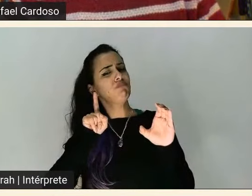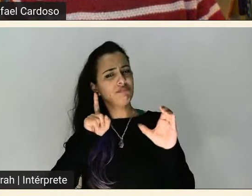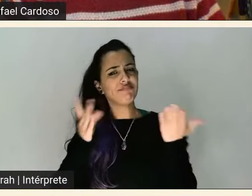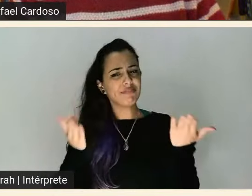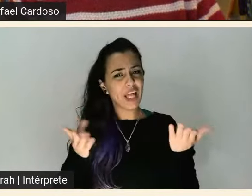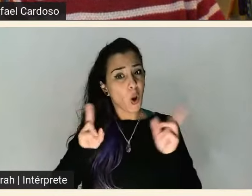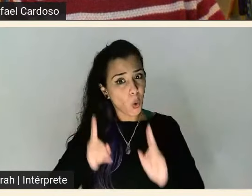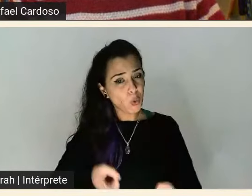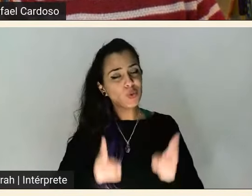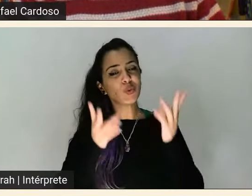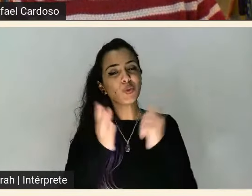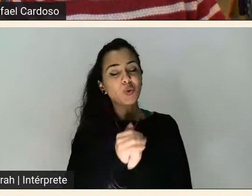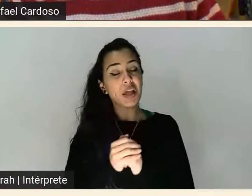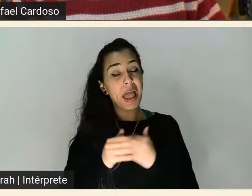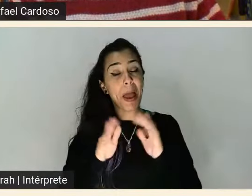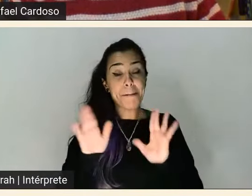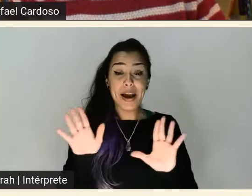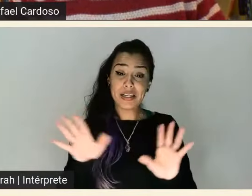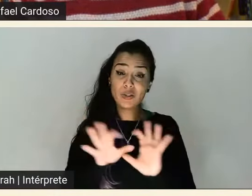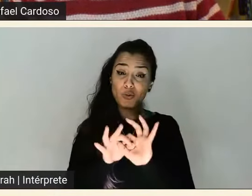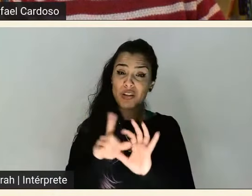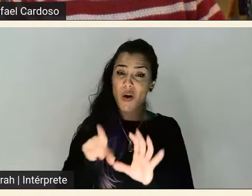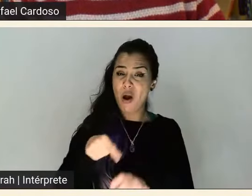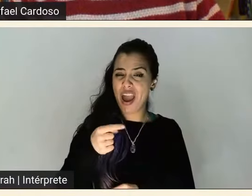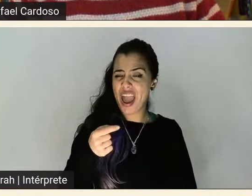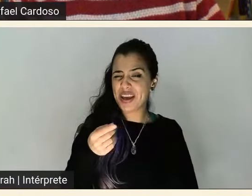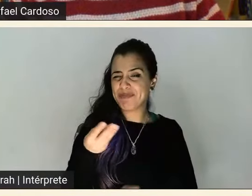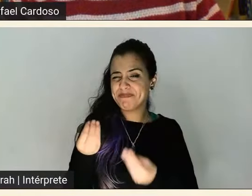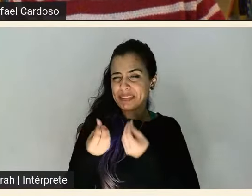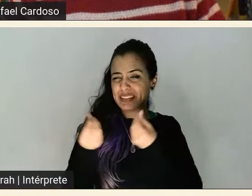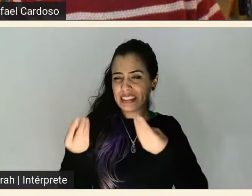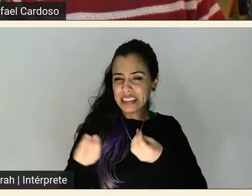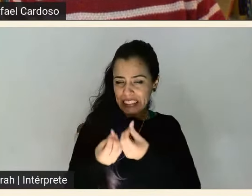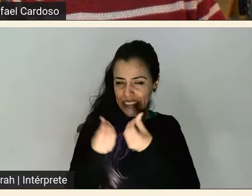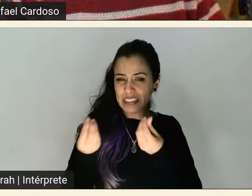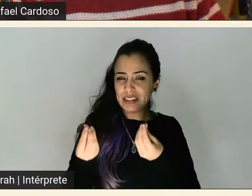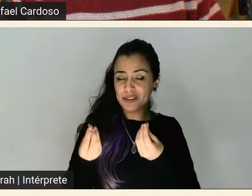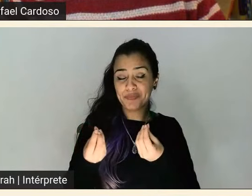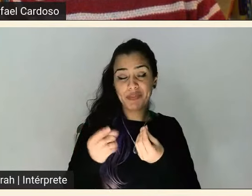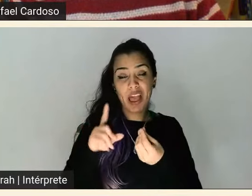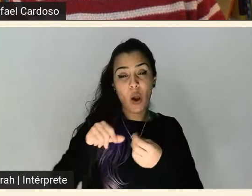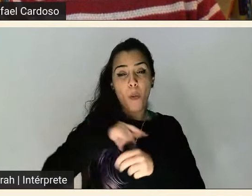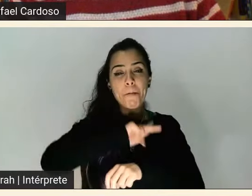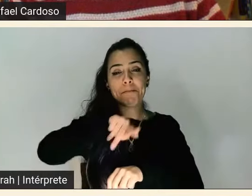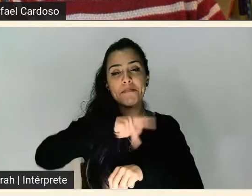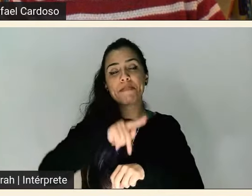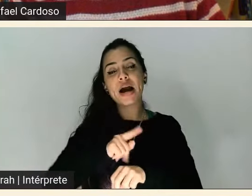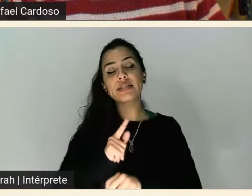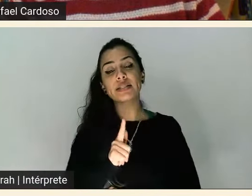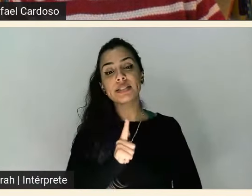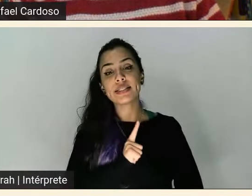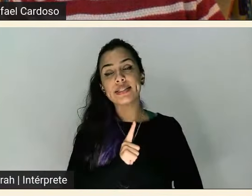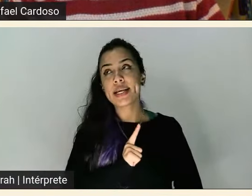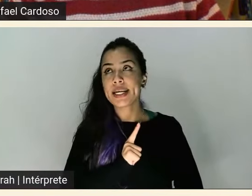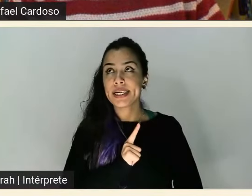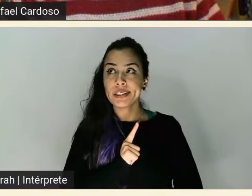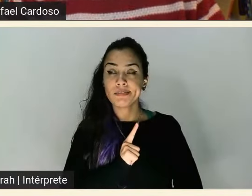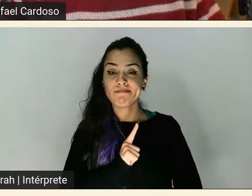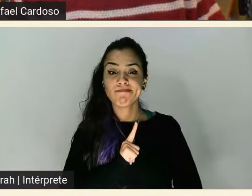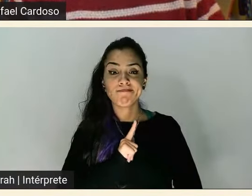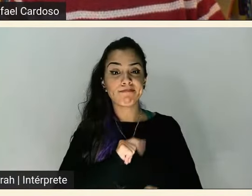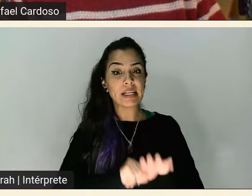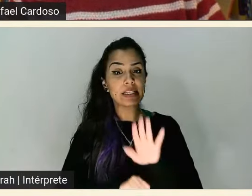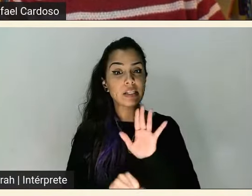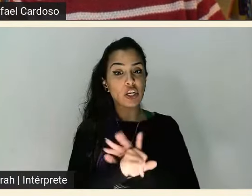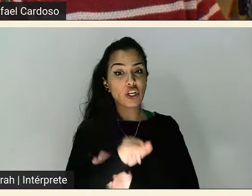unificados? Mas essa união é frágil, né? É um país que tem uma identidade